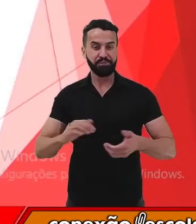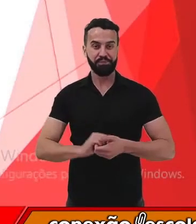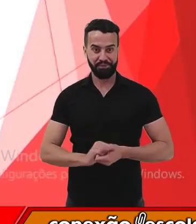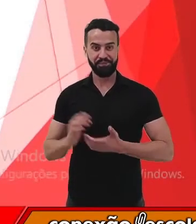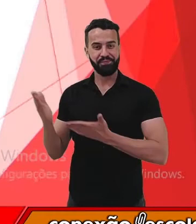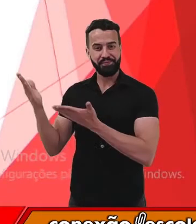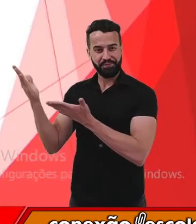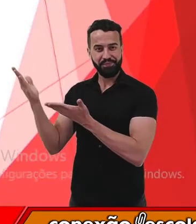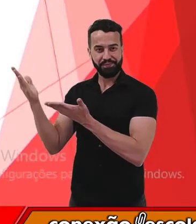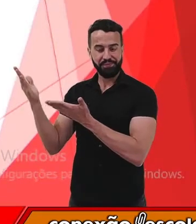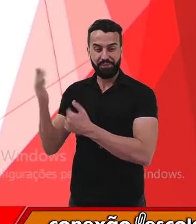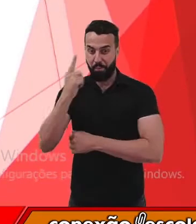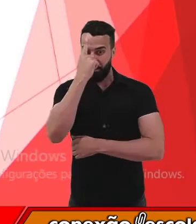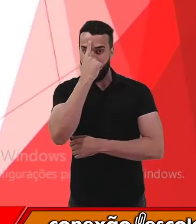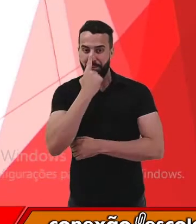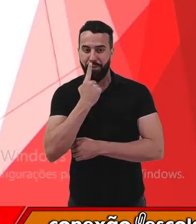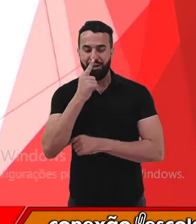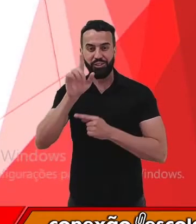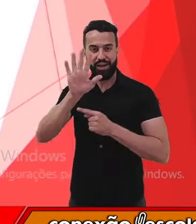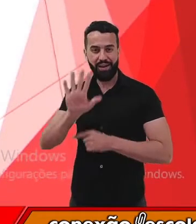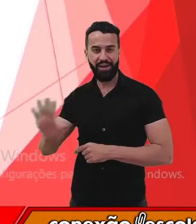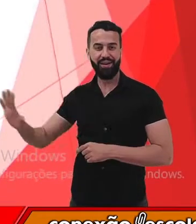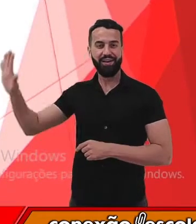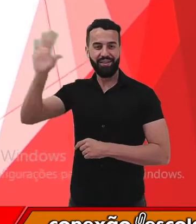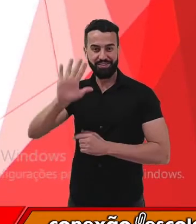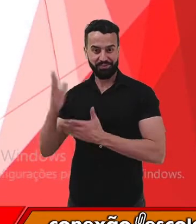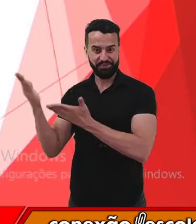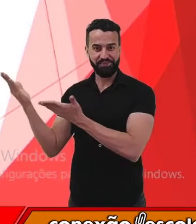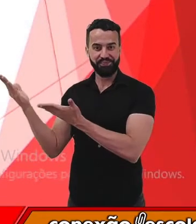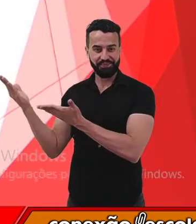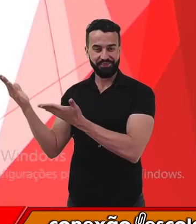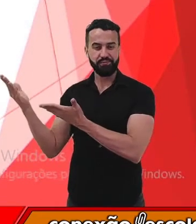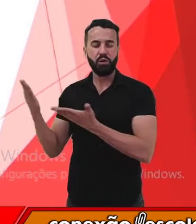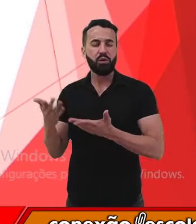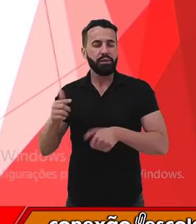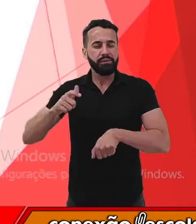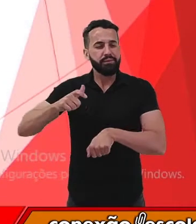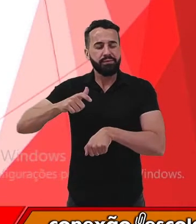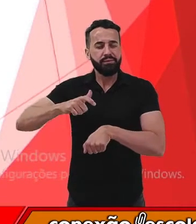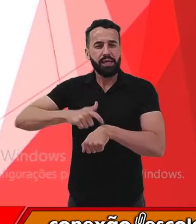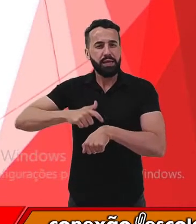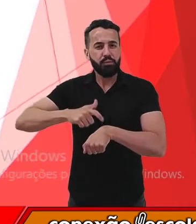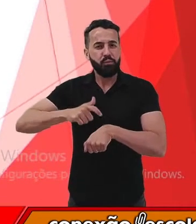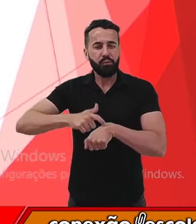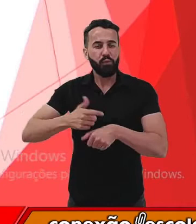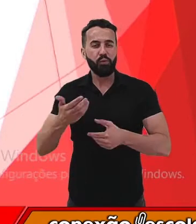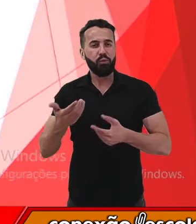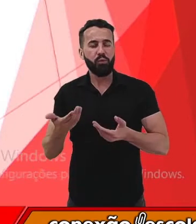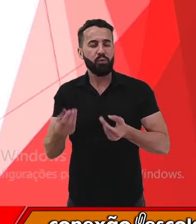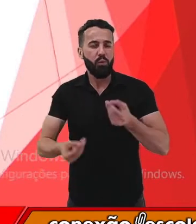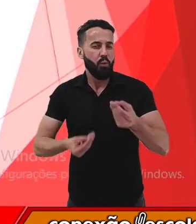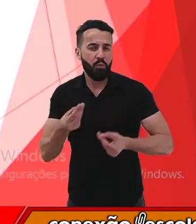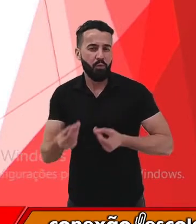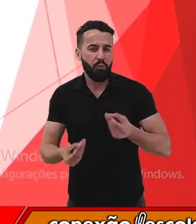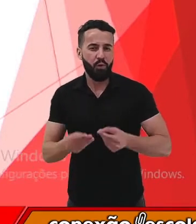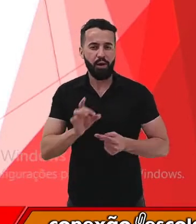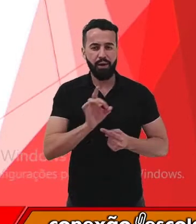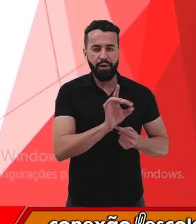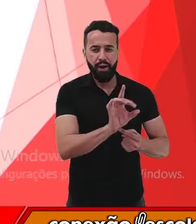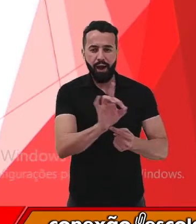a gente pode pensar nisso, né? O tempo que cada uma dessas pessoas tiveram